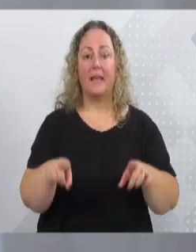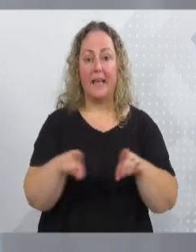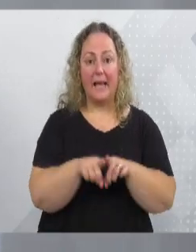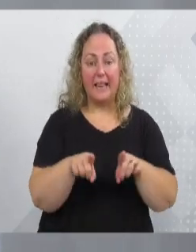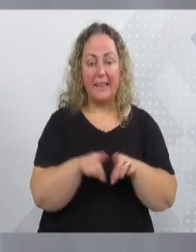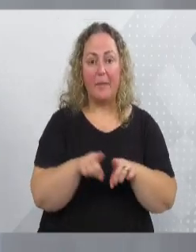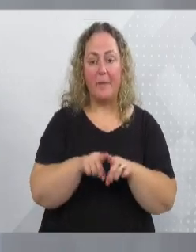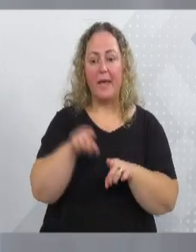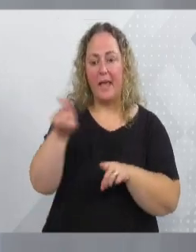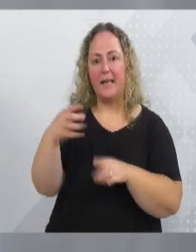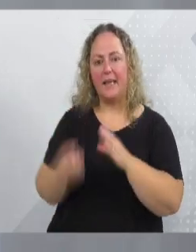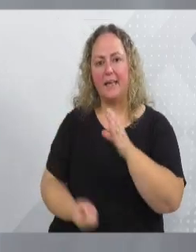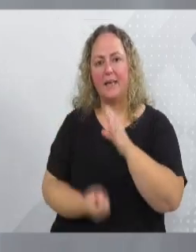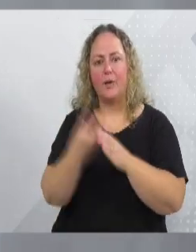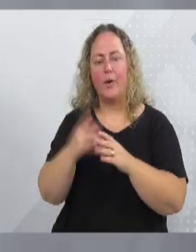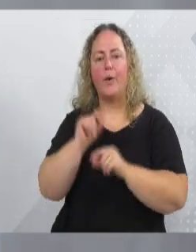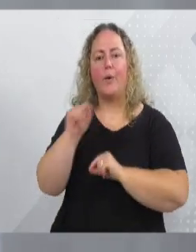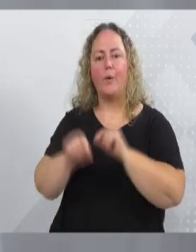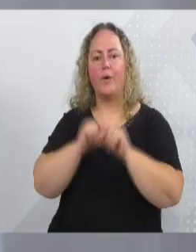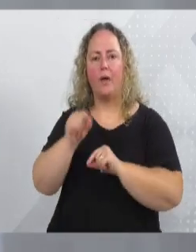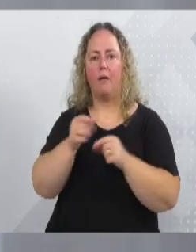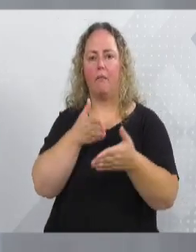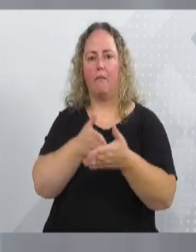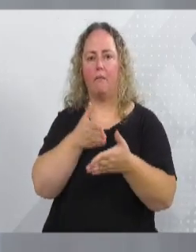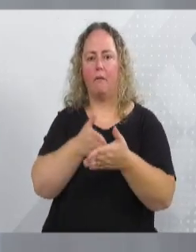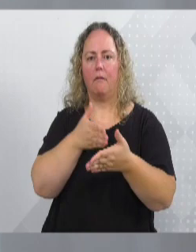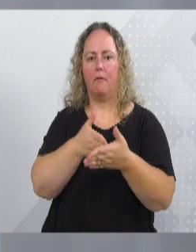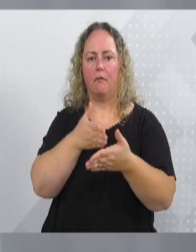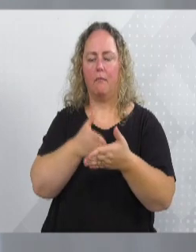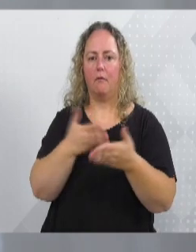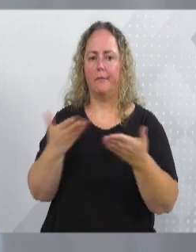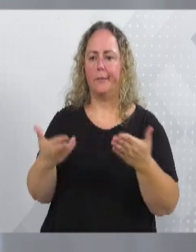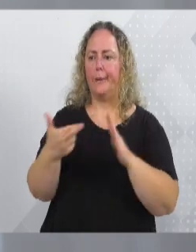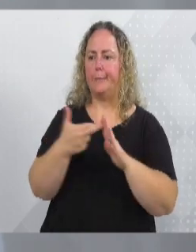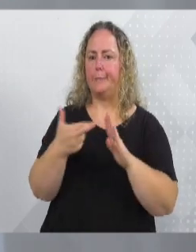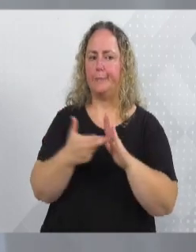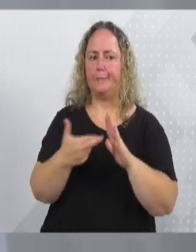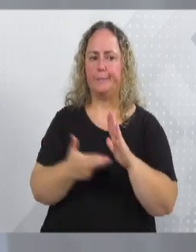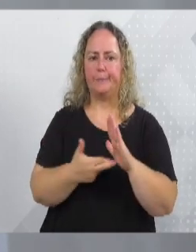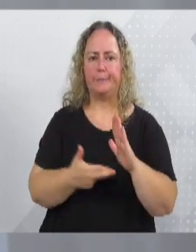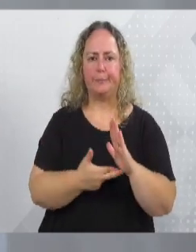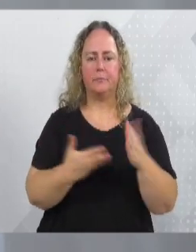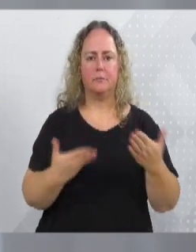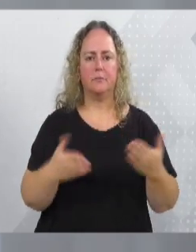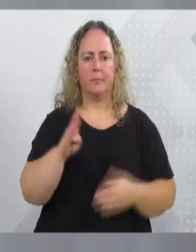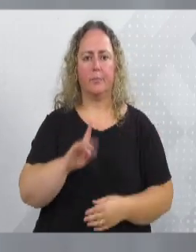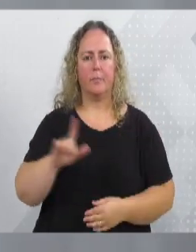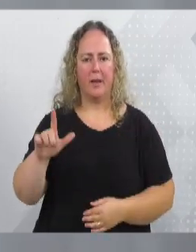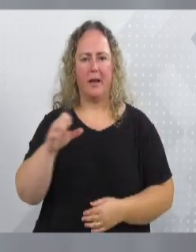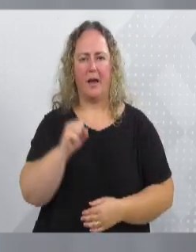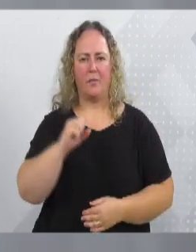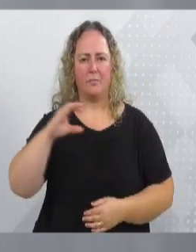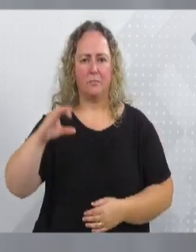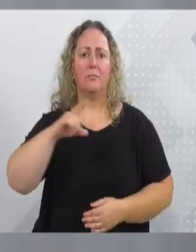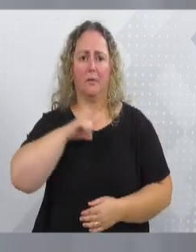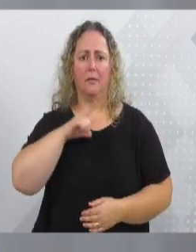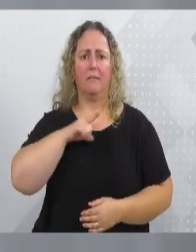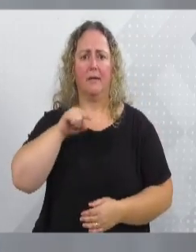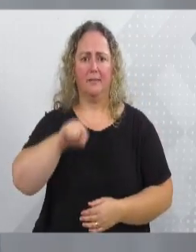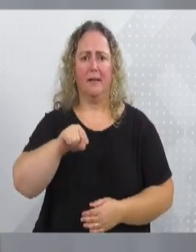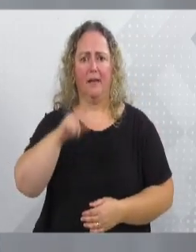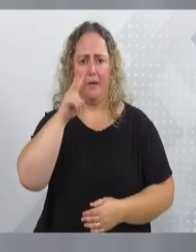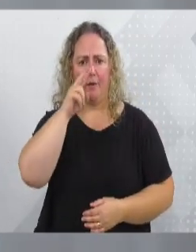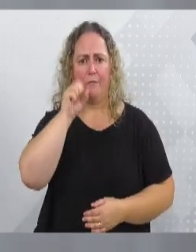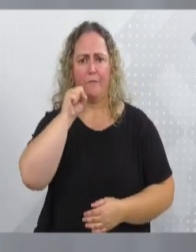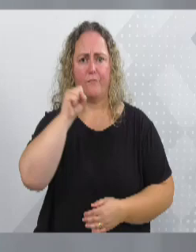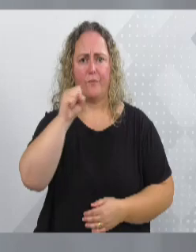diversas restrições aos nossos clubes de tiros, e a gente sabe que aqui na nossa cidade, em Santa Catarina, a gente tem isso muito